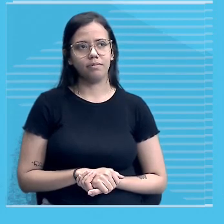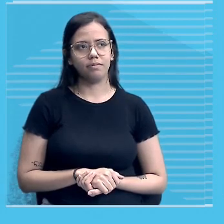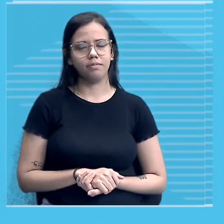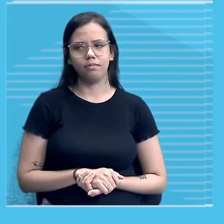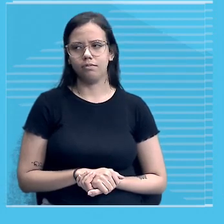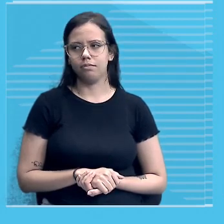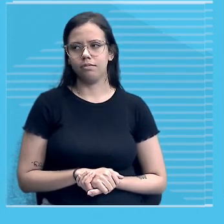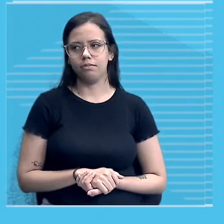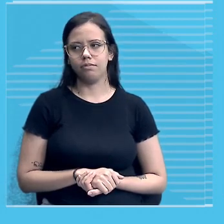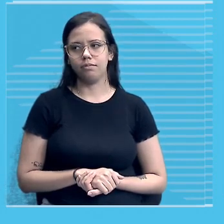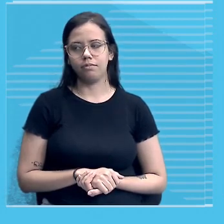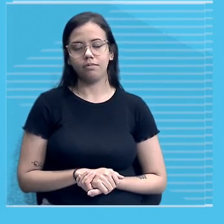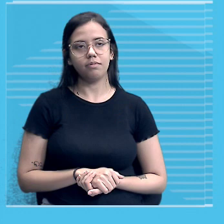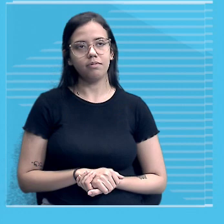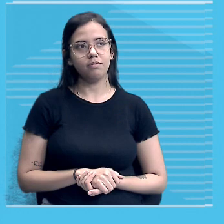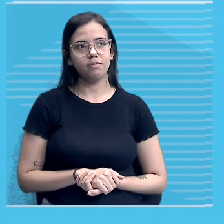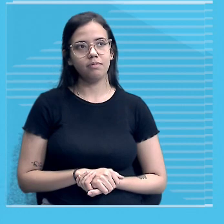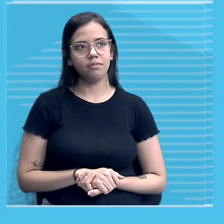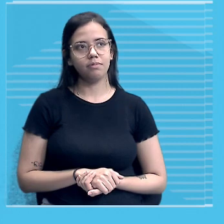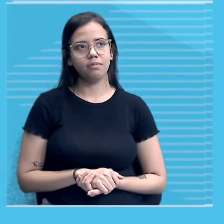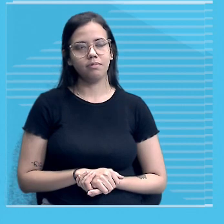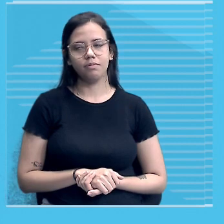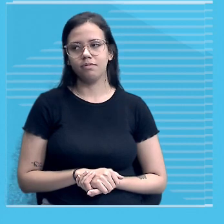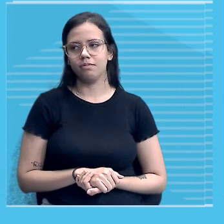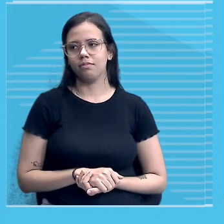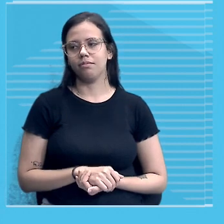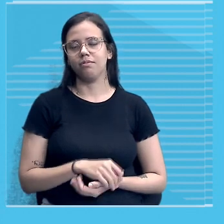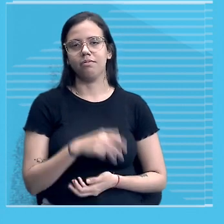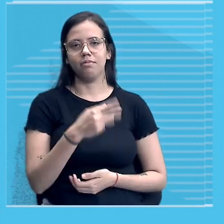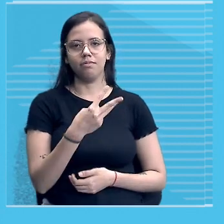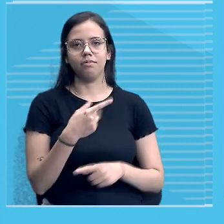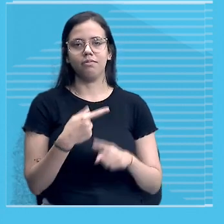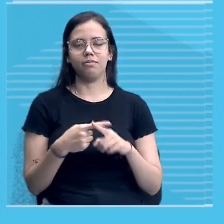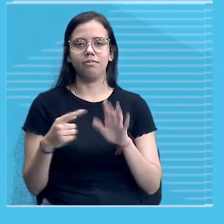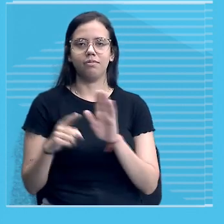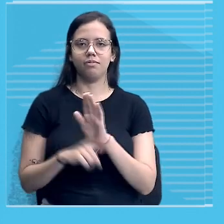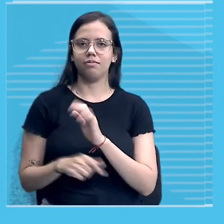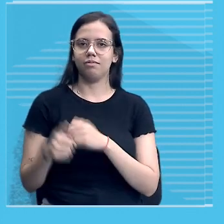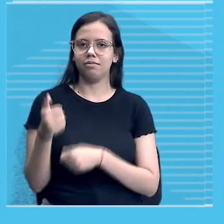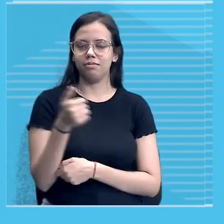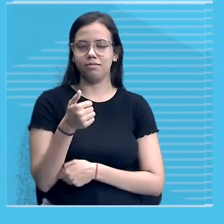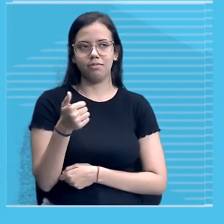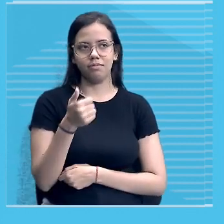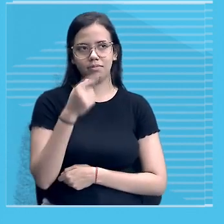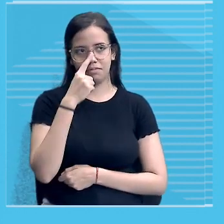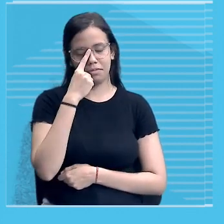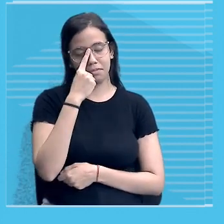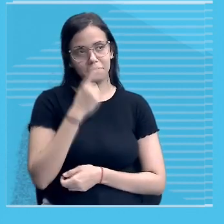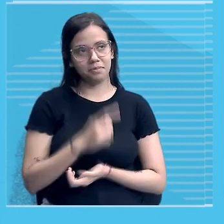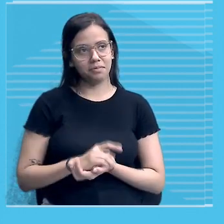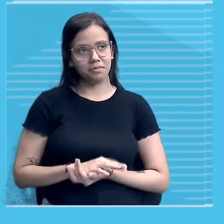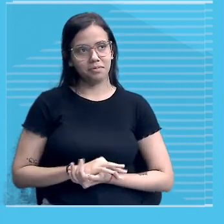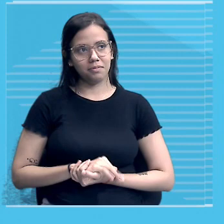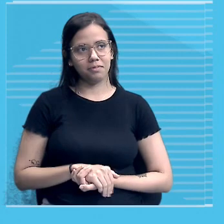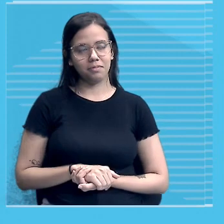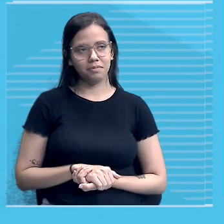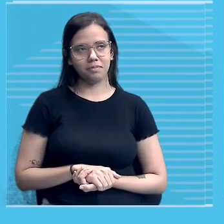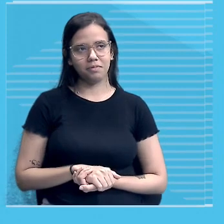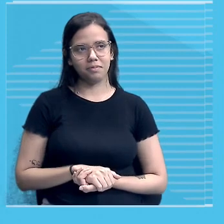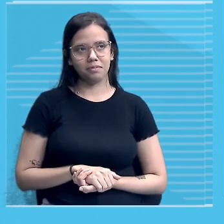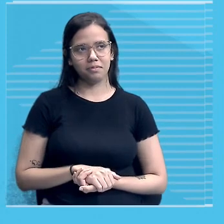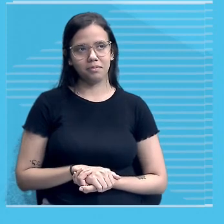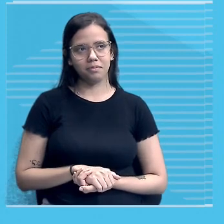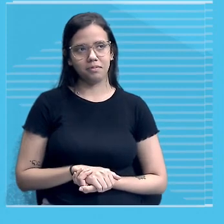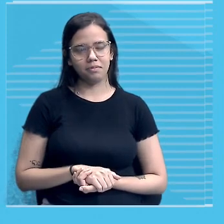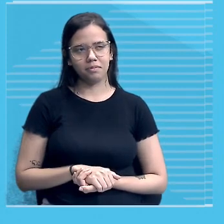e vou multiplicar por menos um bom então isso aqui nada